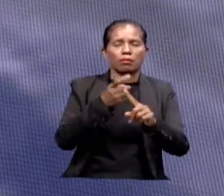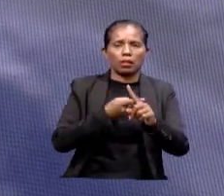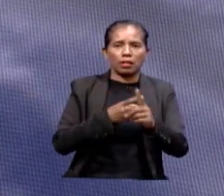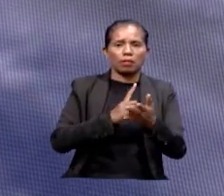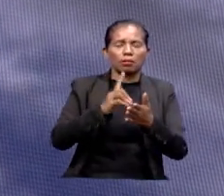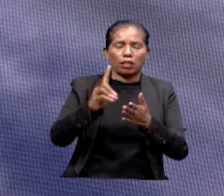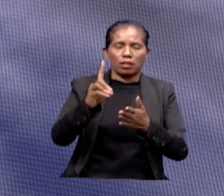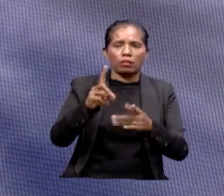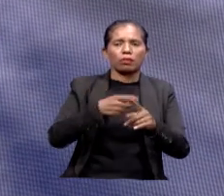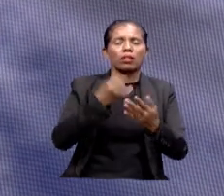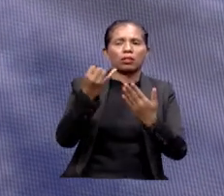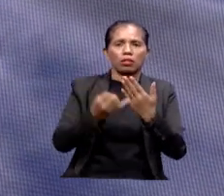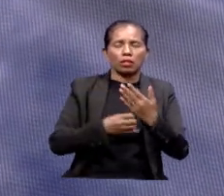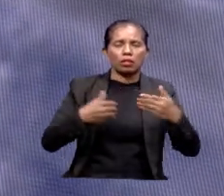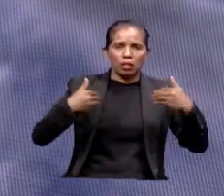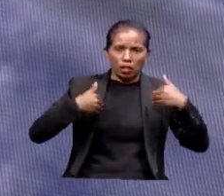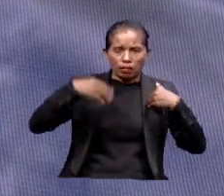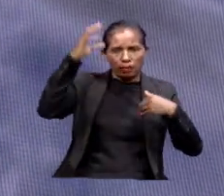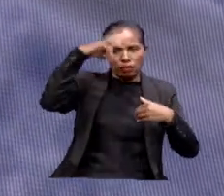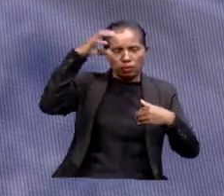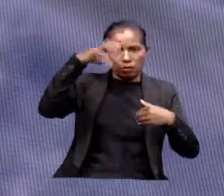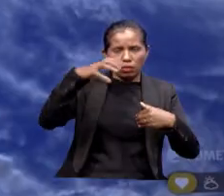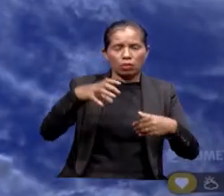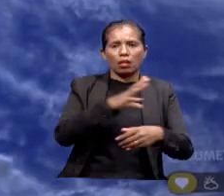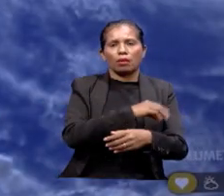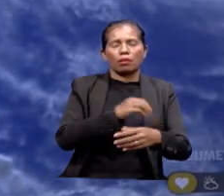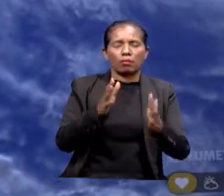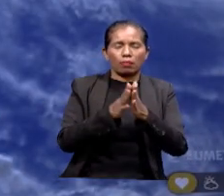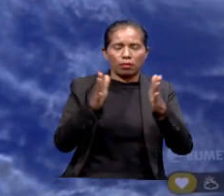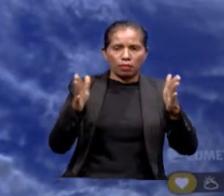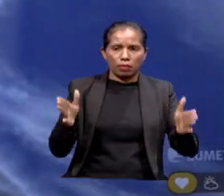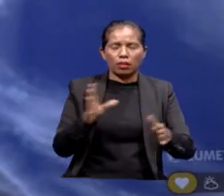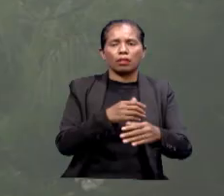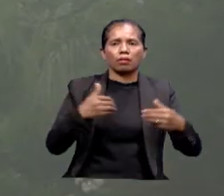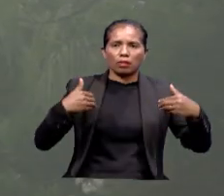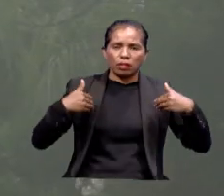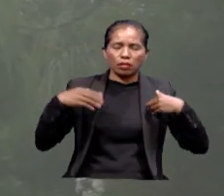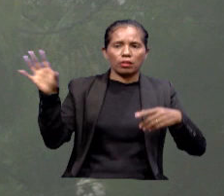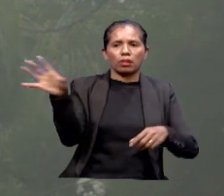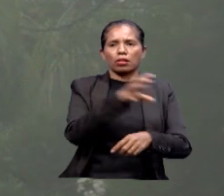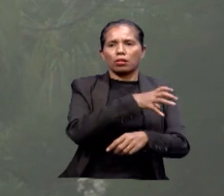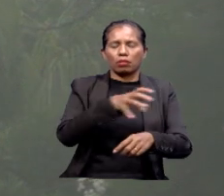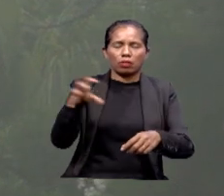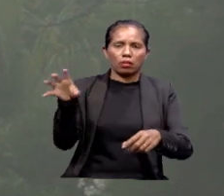janeiro, se acontece uda ho intensidade fraco ba moderado, nomos acompanha ho aning ho